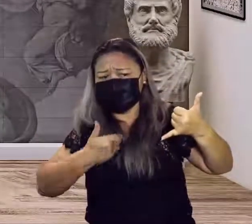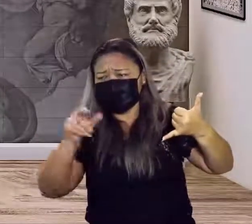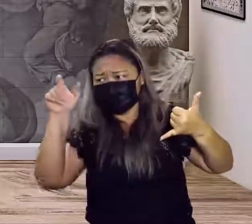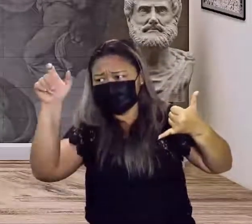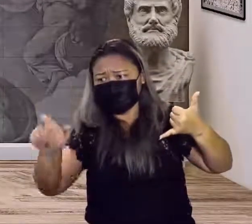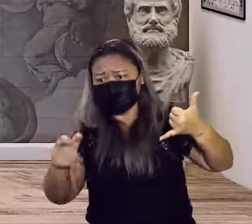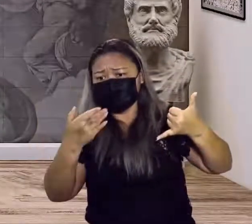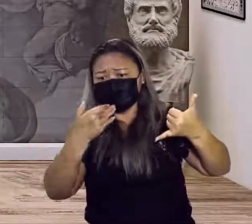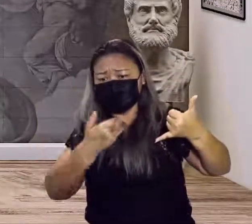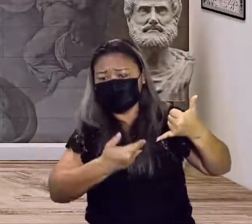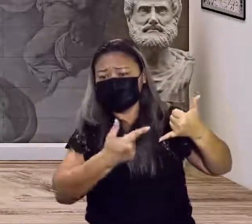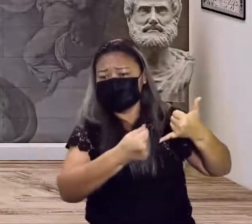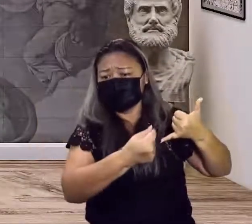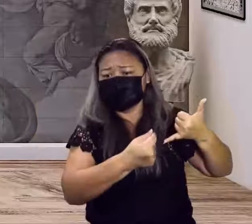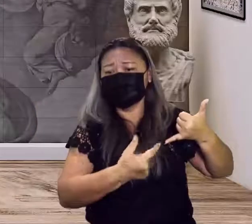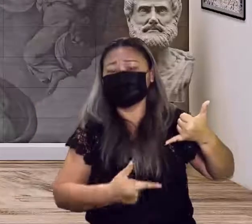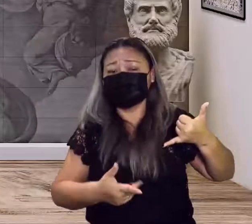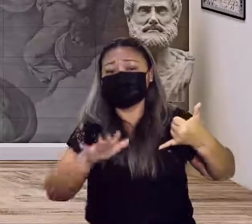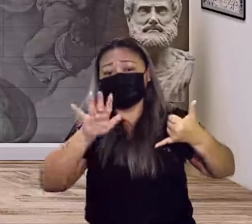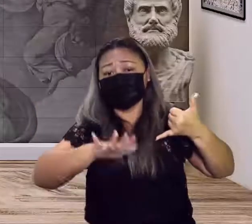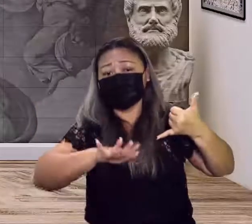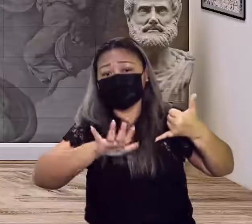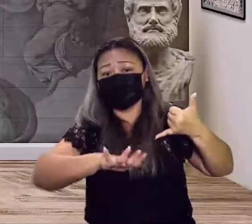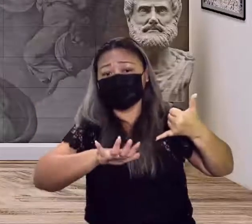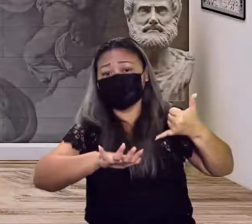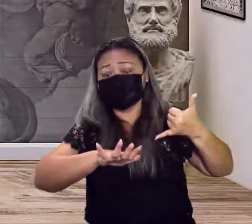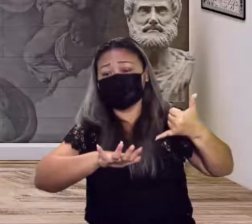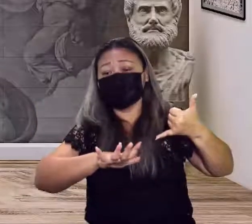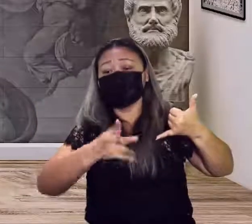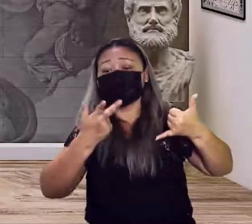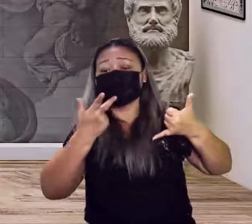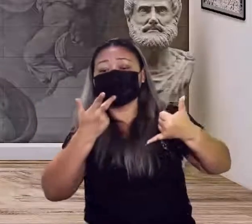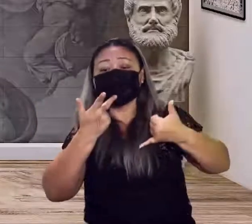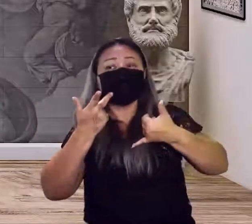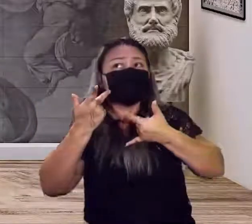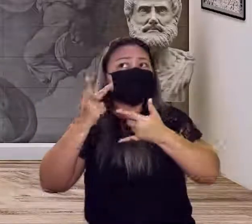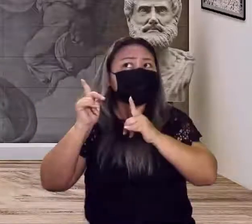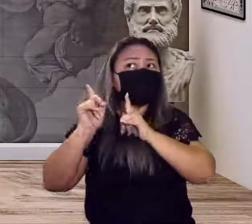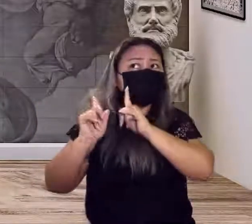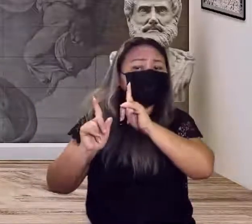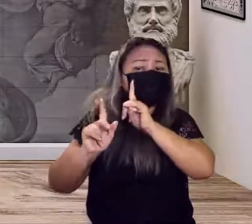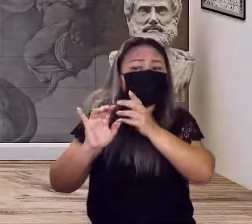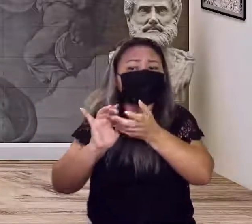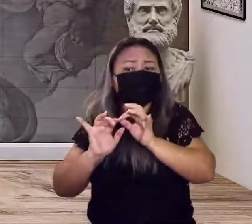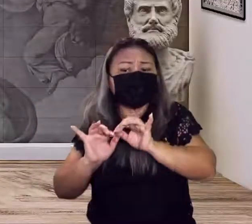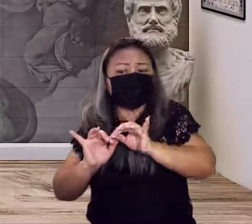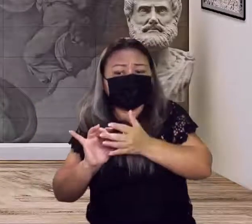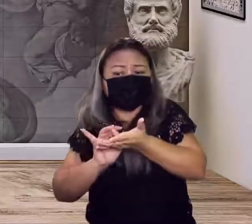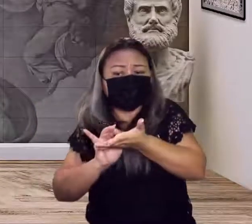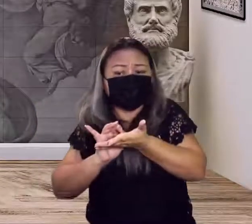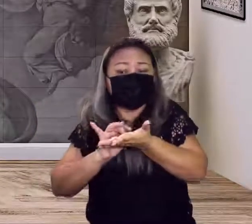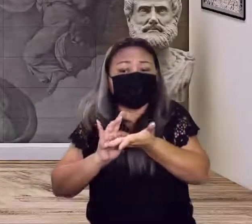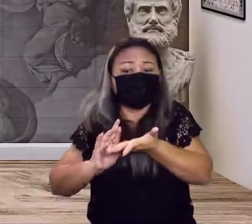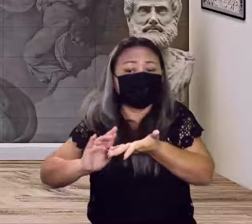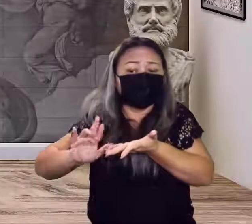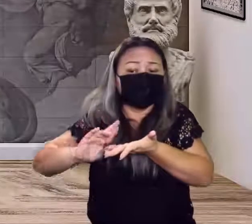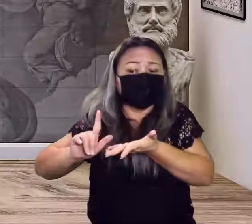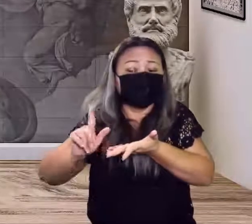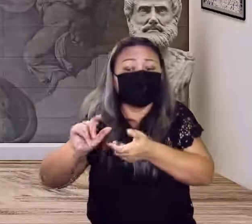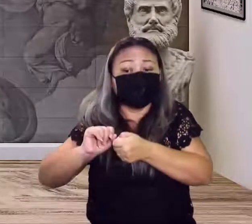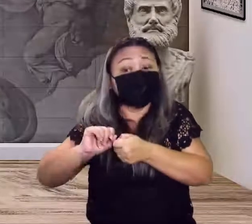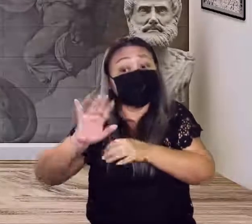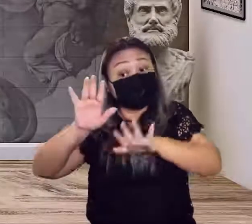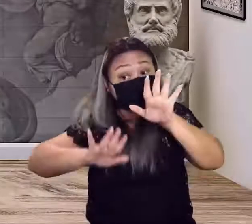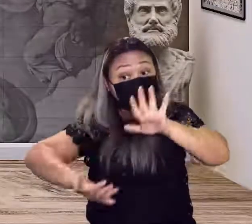está pedindo dinheiro. Porque às vezes eu percebo que a fala, a voz, o jeito de digitar é diferente. Então não caia em golpes,